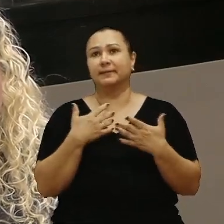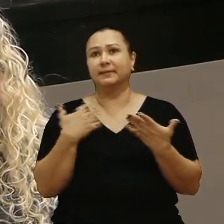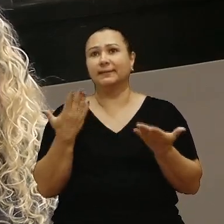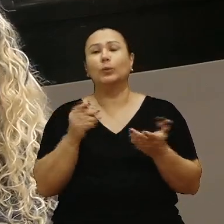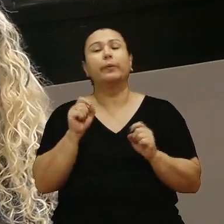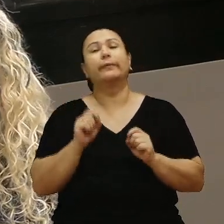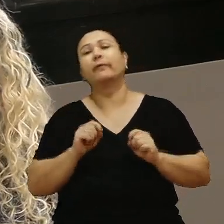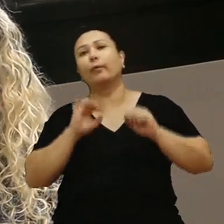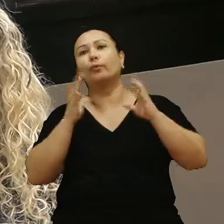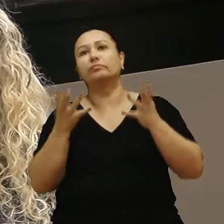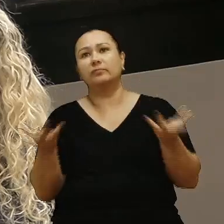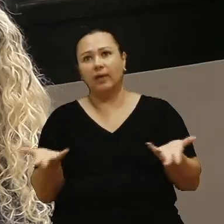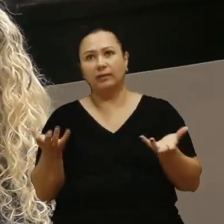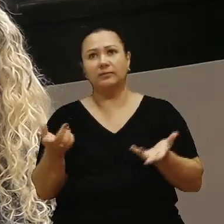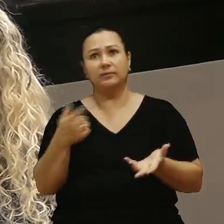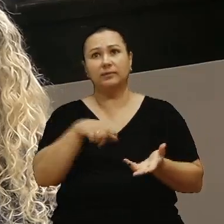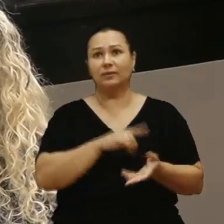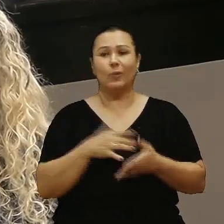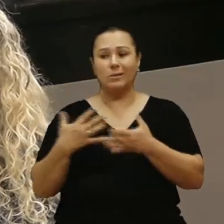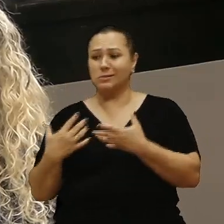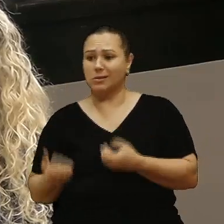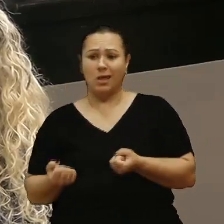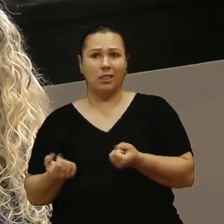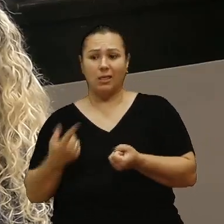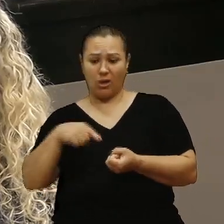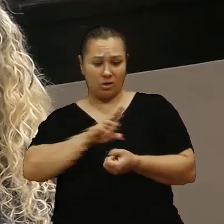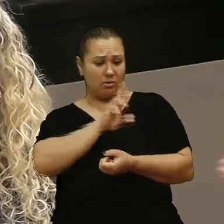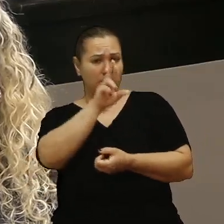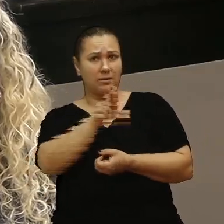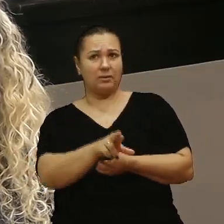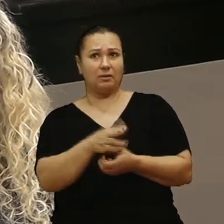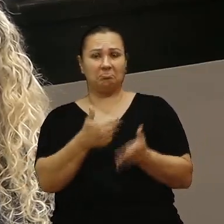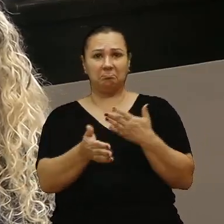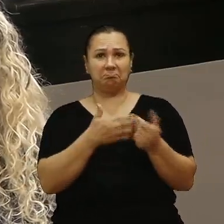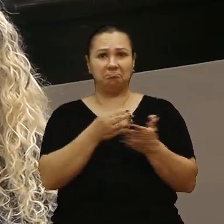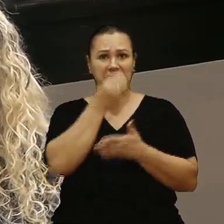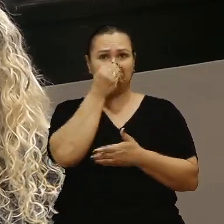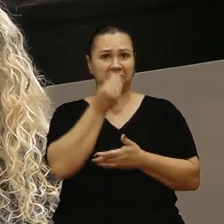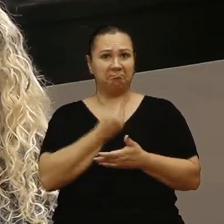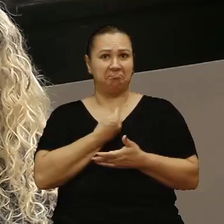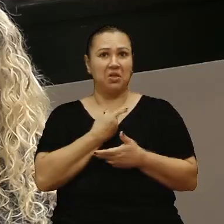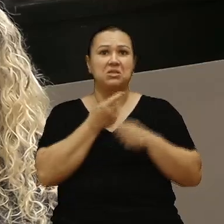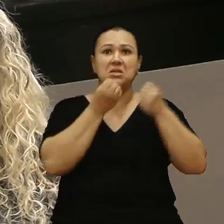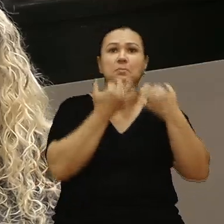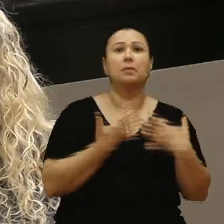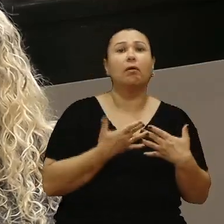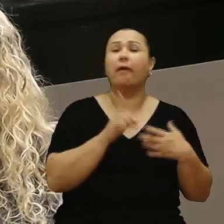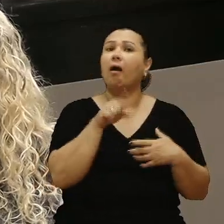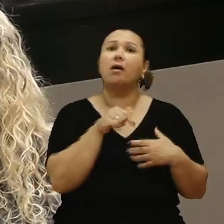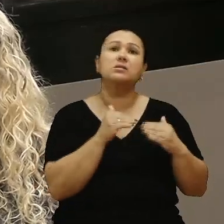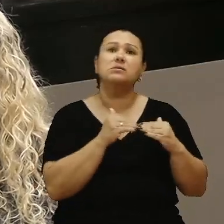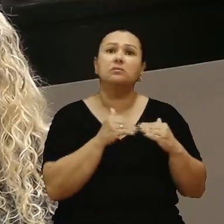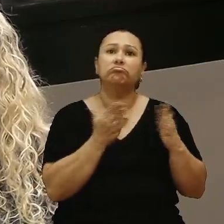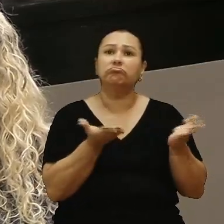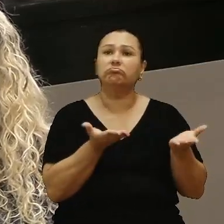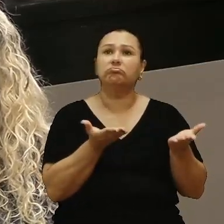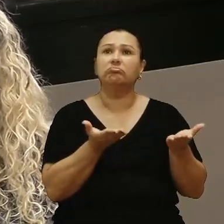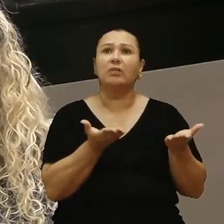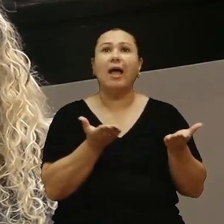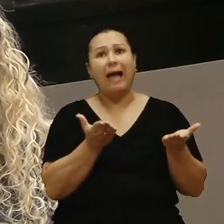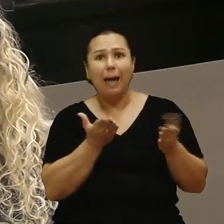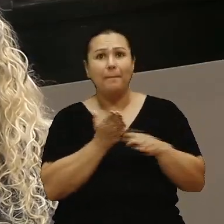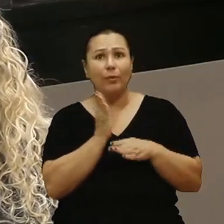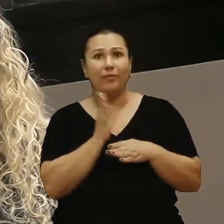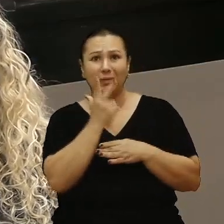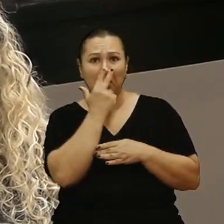acontece? Enquanto o pessoal não aceitar nossa representatividade, não está nem aí para o que a gente coloca, vai ser assim. Além, mas vai ser